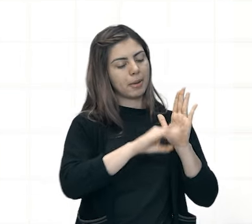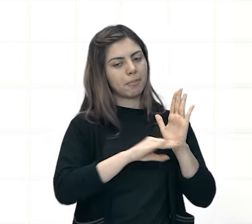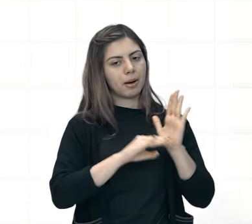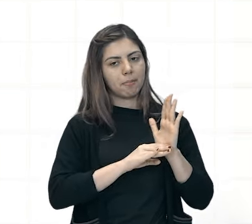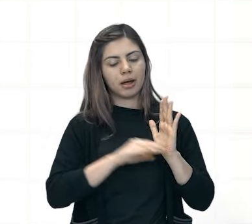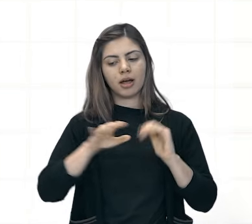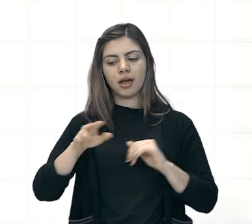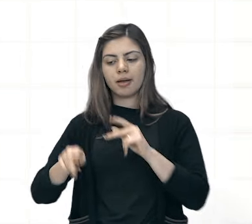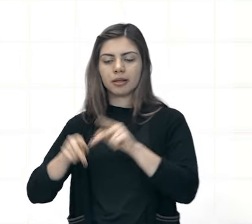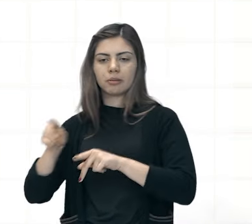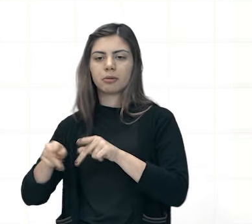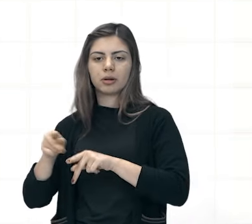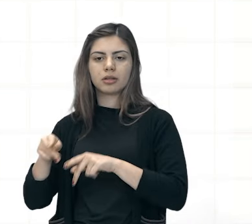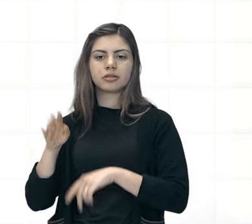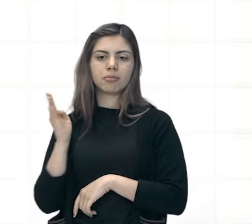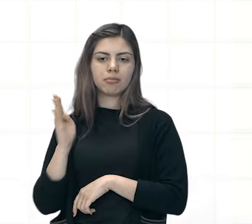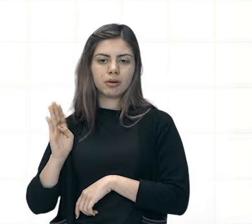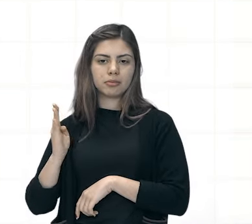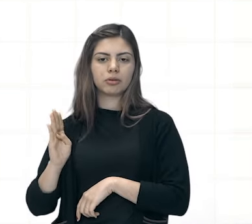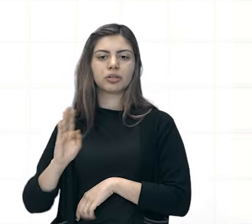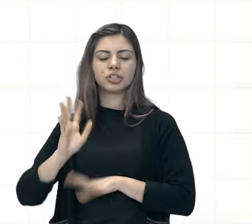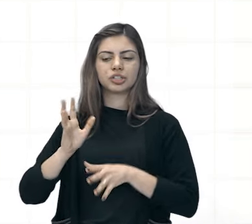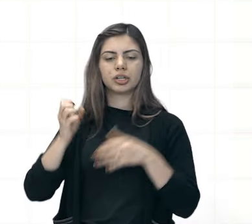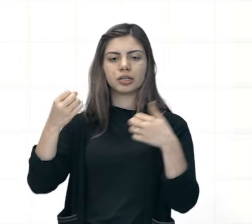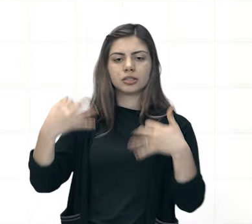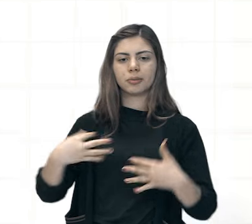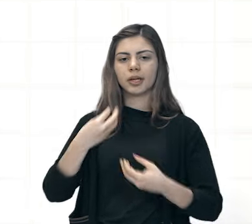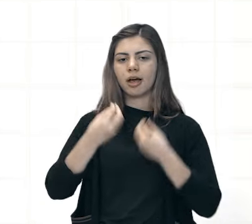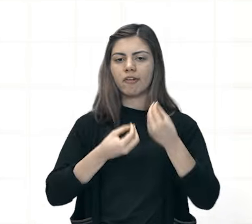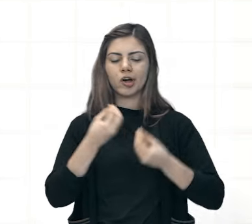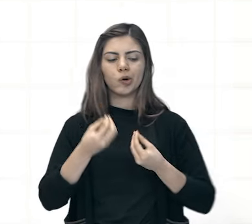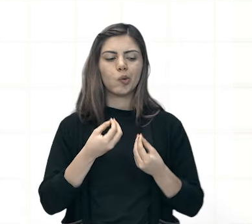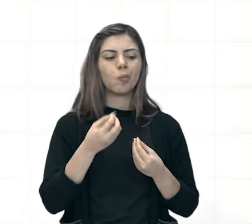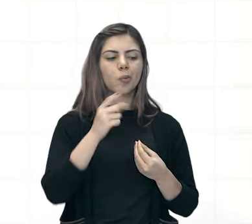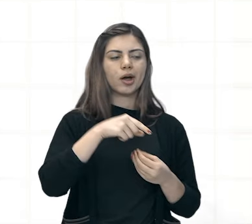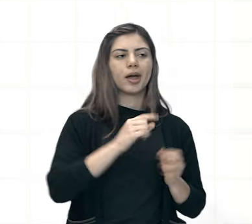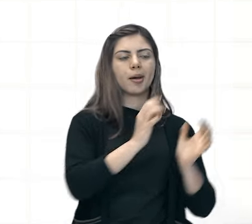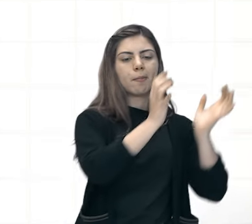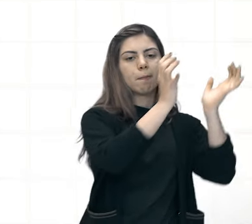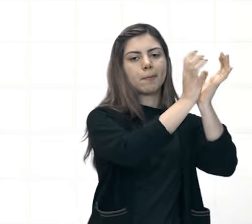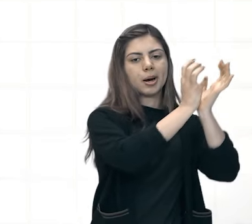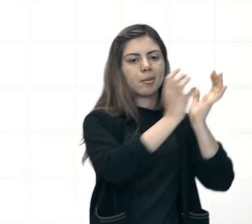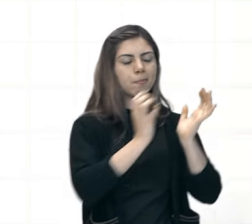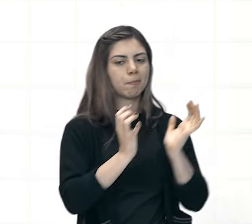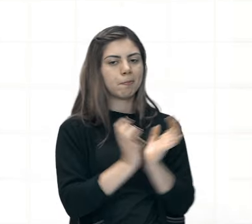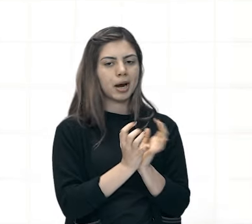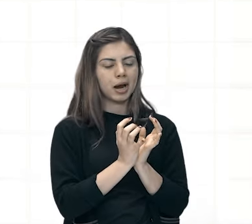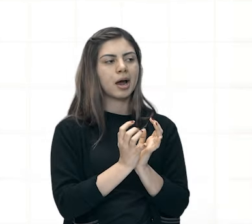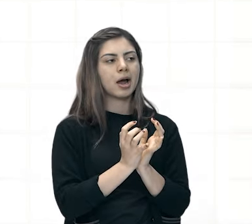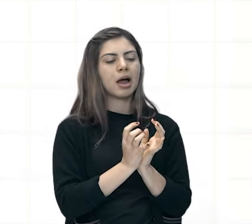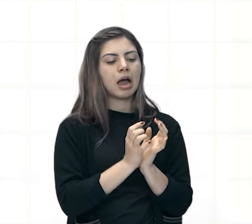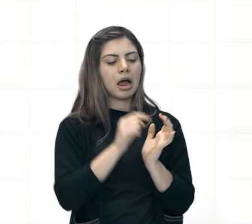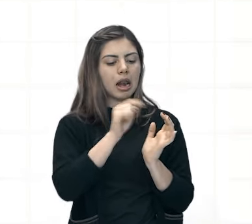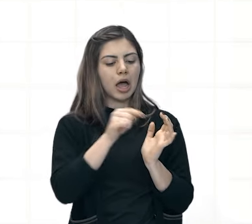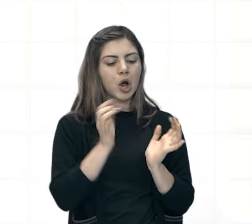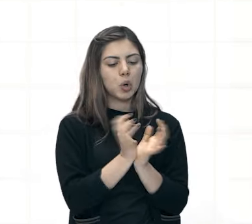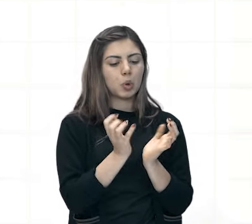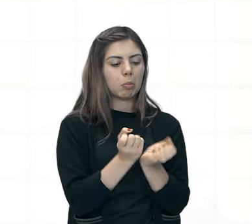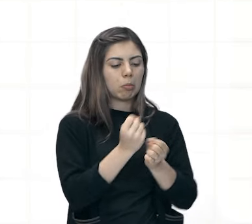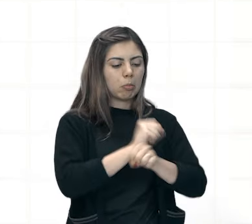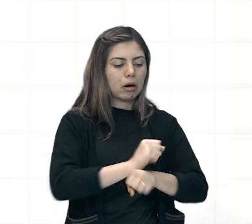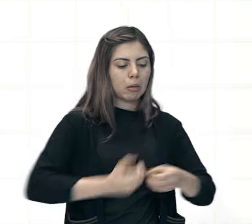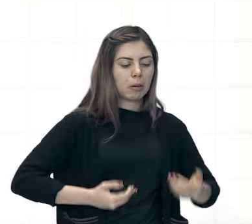babilônica, já tratava sobre a relação entre escravos, escravizados, né, e os seus senhores,